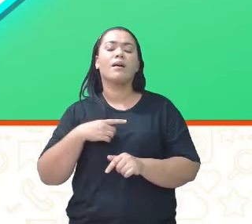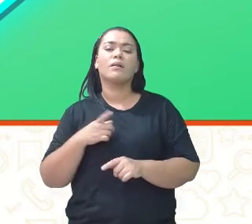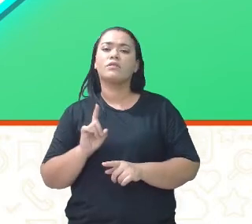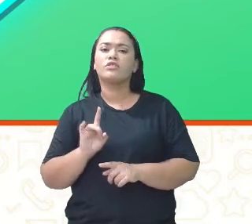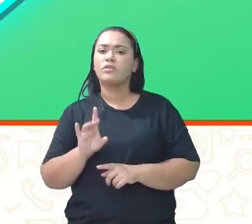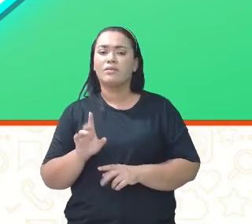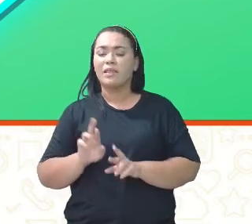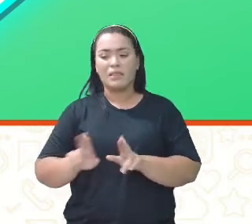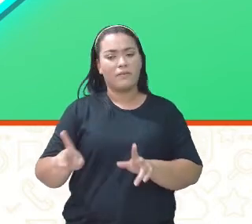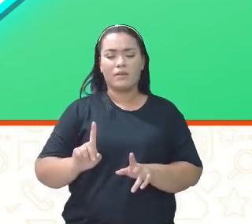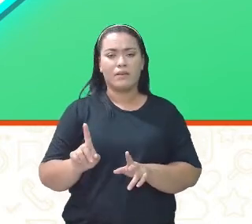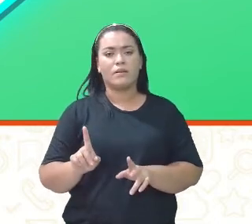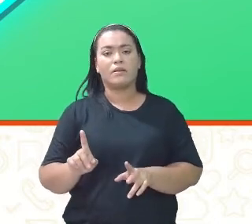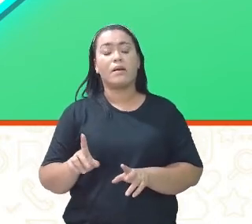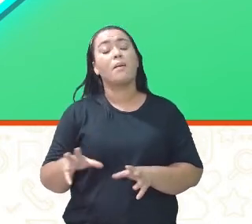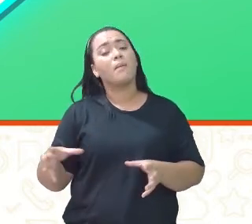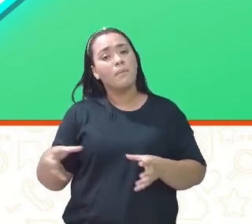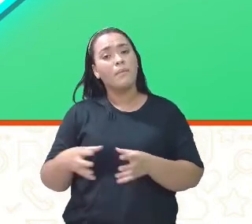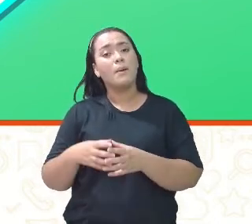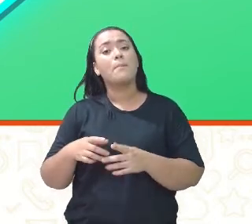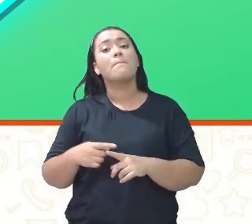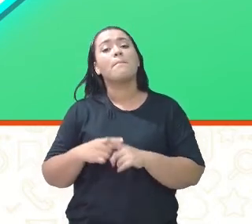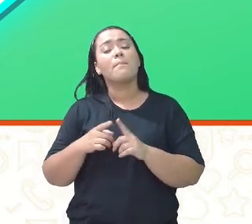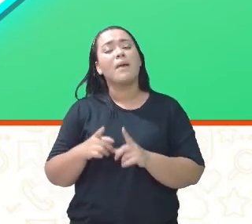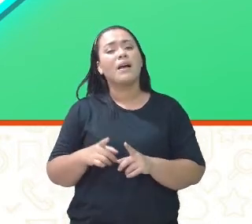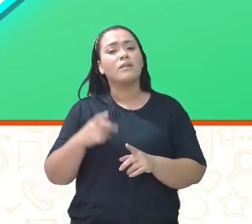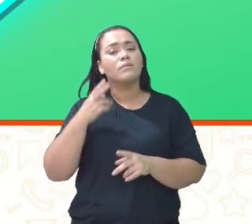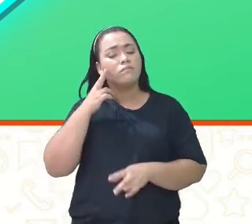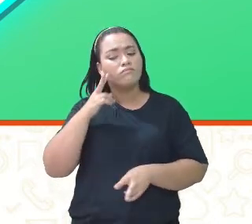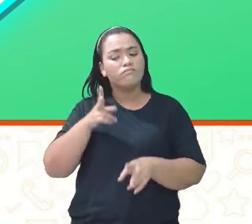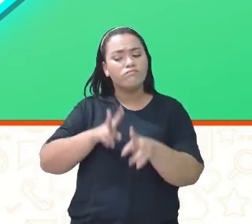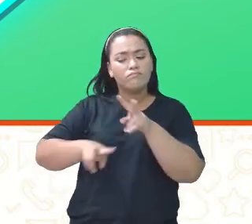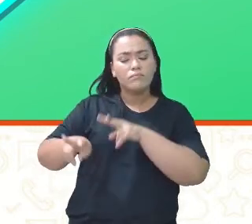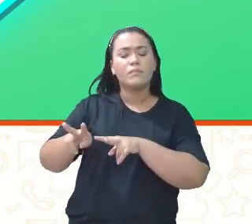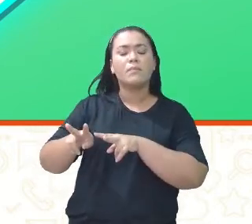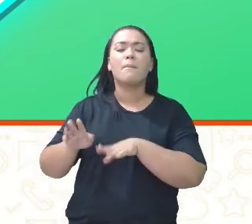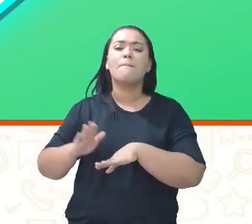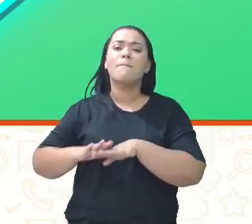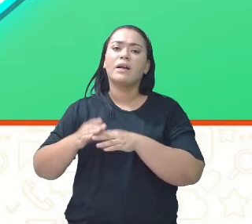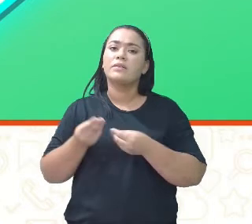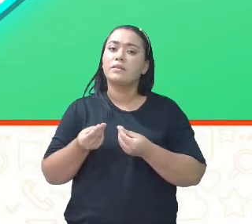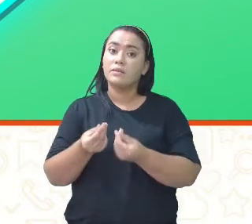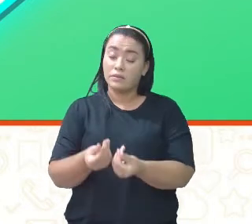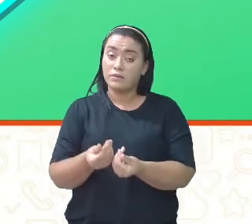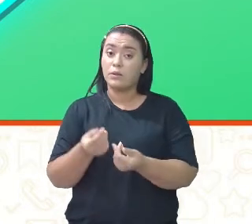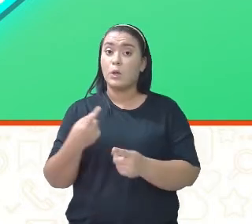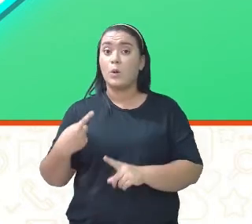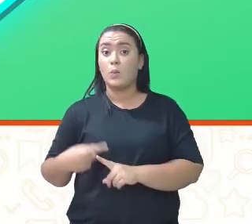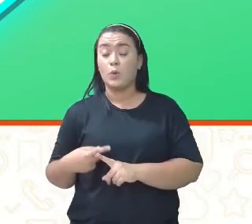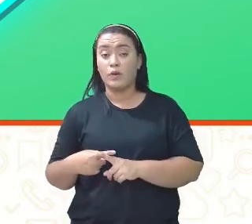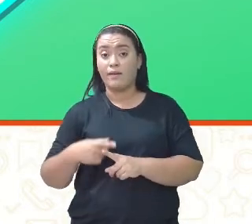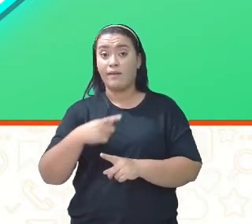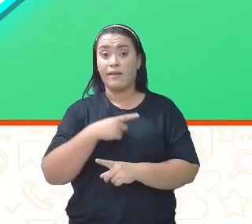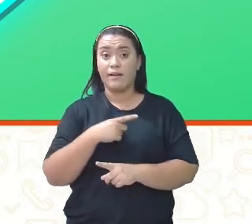não vai ser diferente, mas com um olhar mais apurado, novamente eu falo, devido